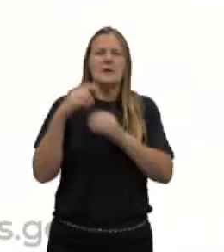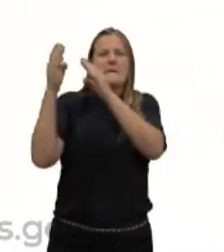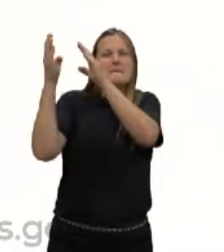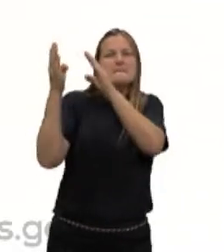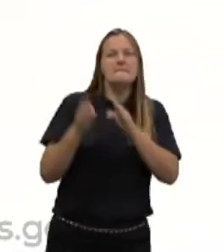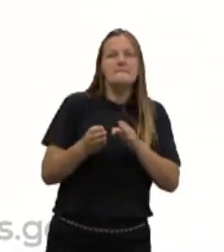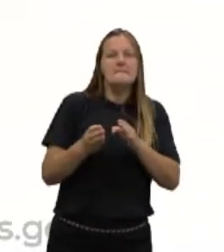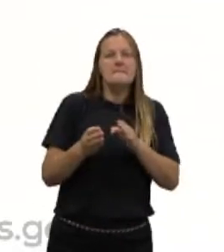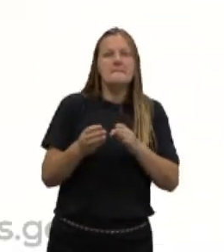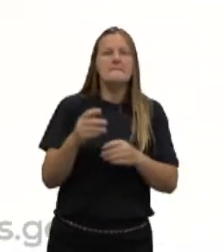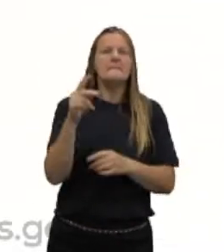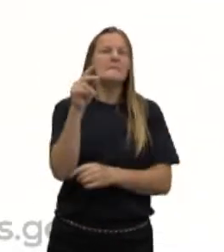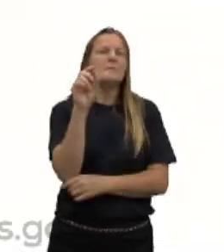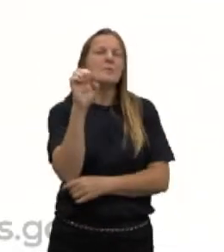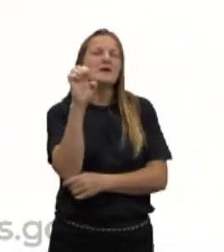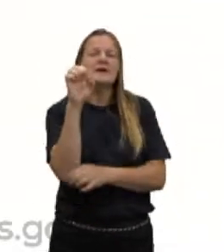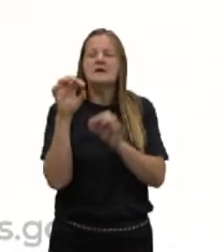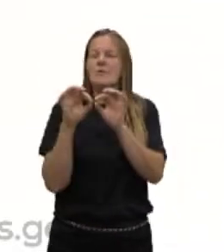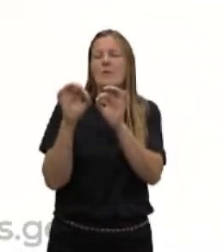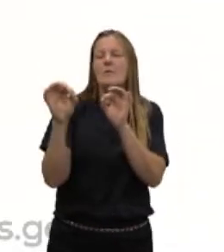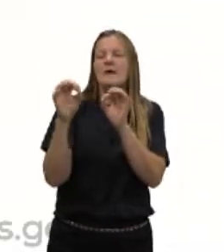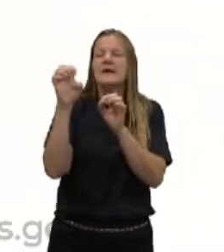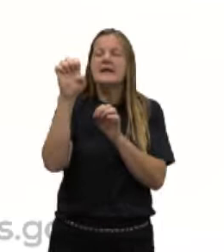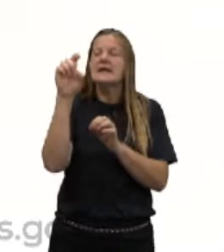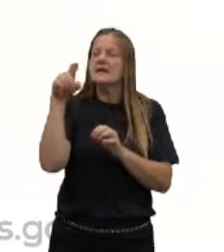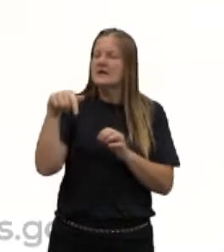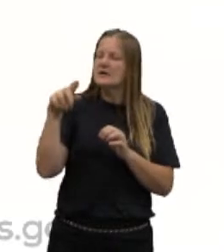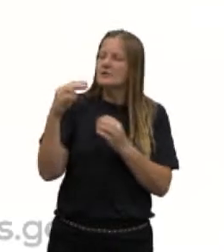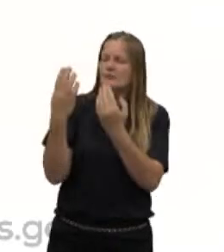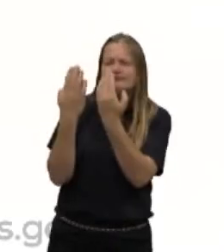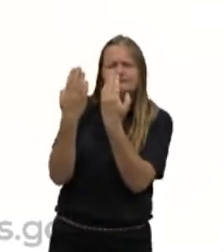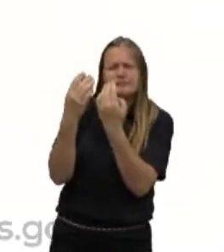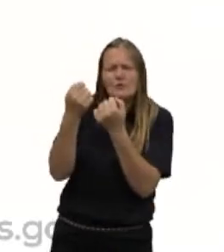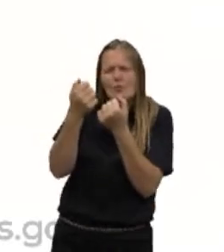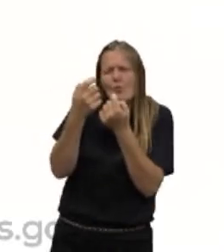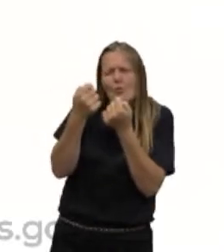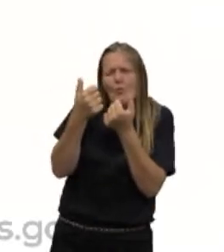paralelo, equidistante, semelhante.